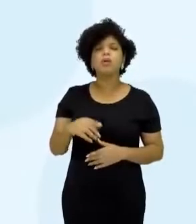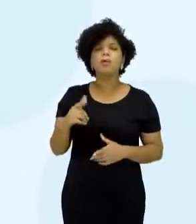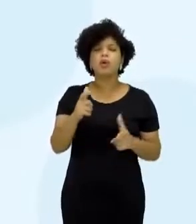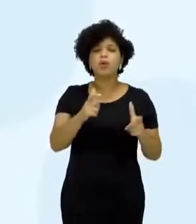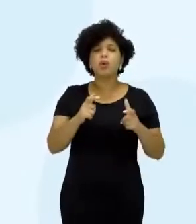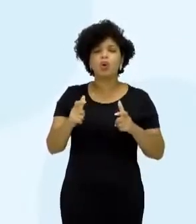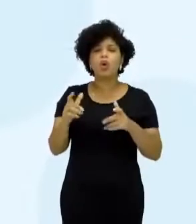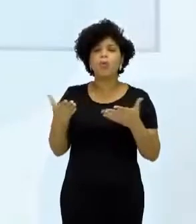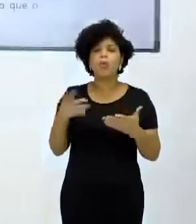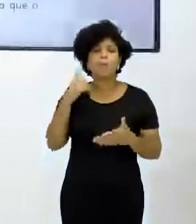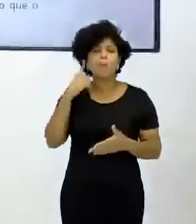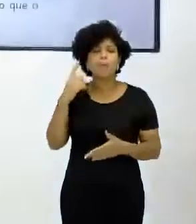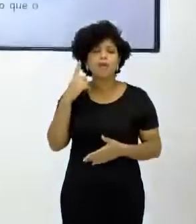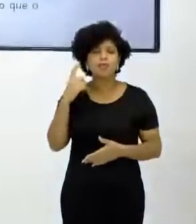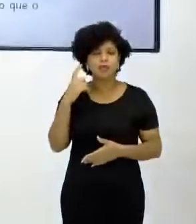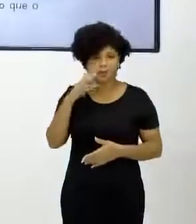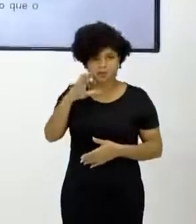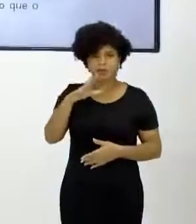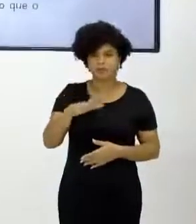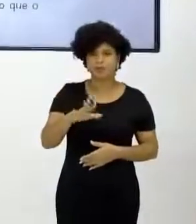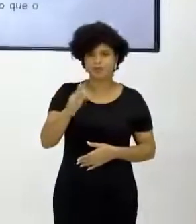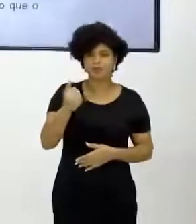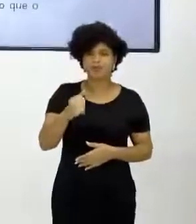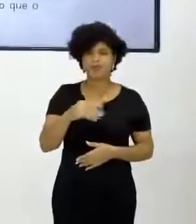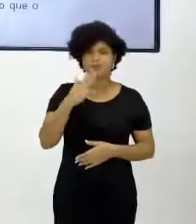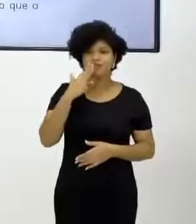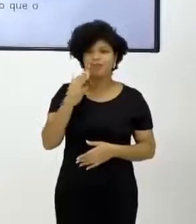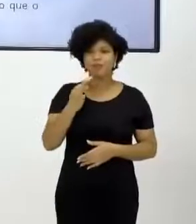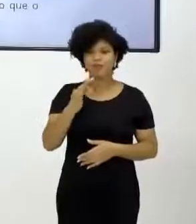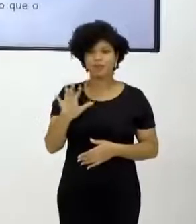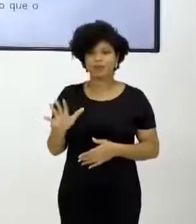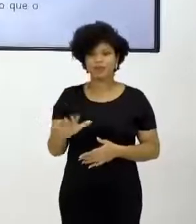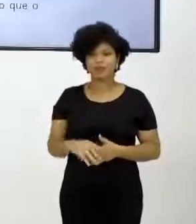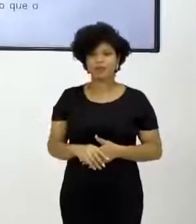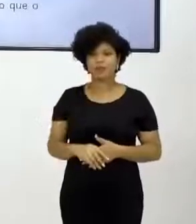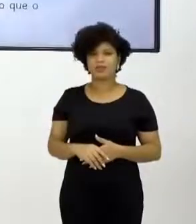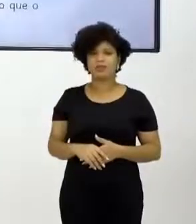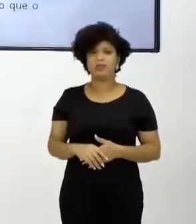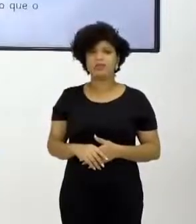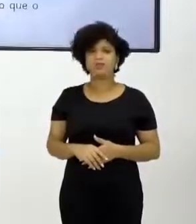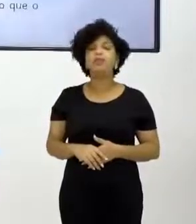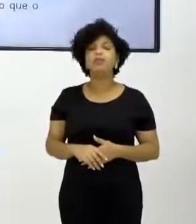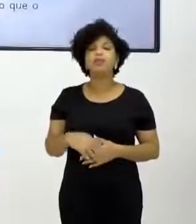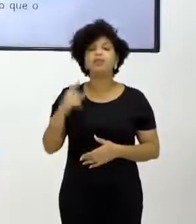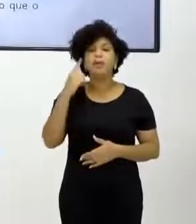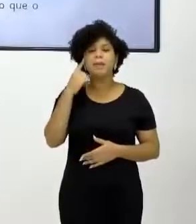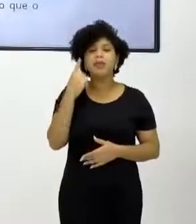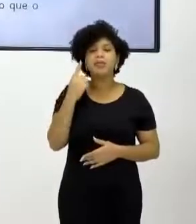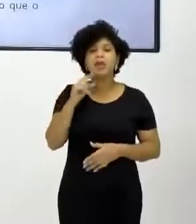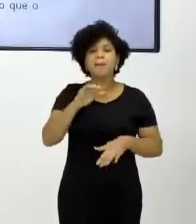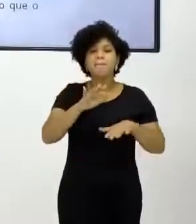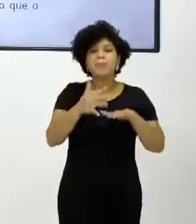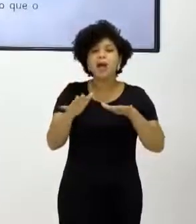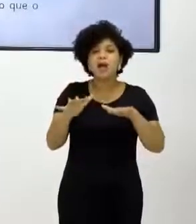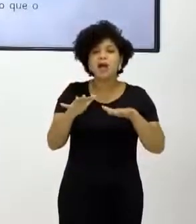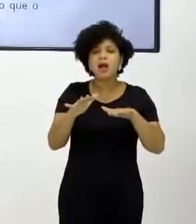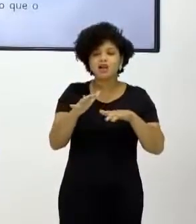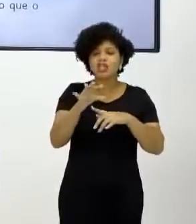fonte sonora. Pessoal, vem comigo aqui, o seu Giba aqui, ó. Veja aqui na 3 aqui, ó. Pessoal, timbre é uma, o